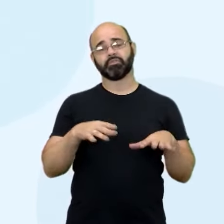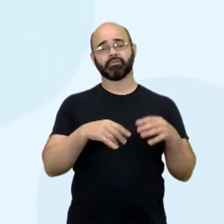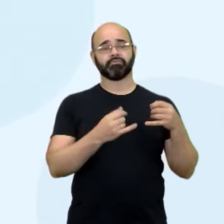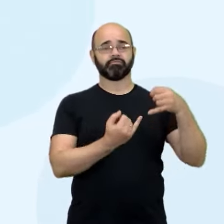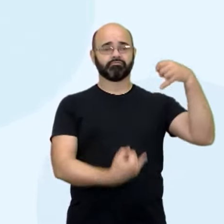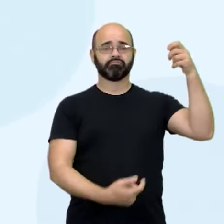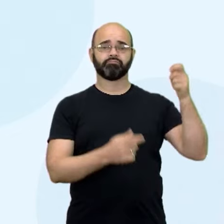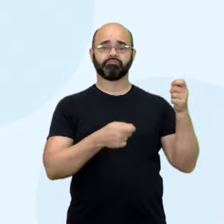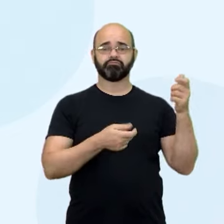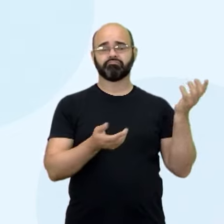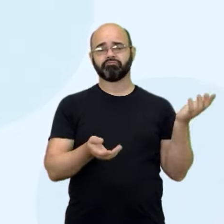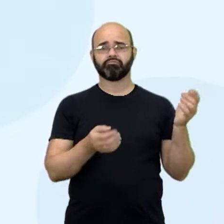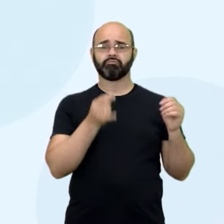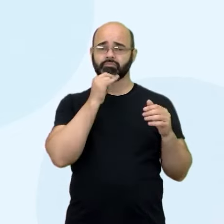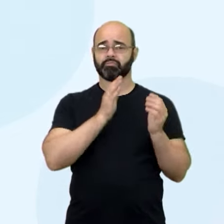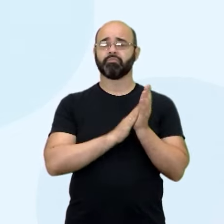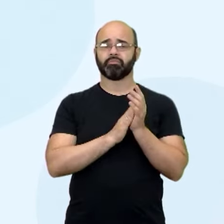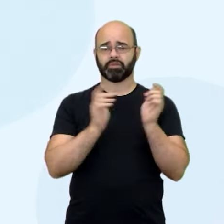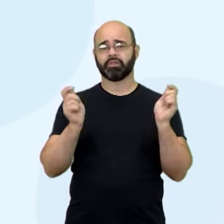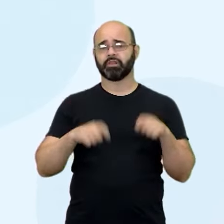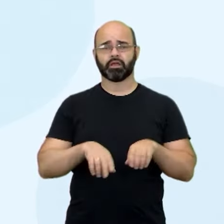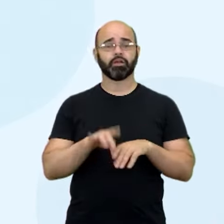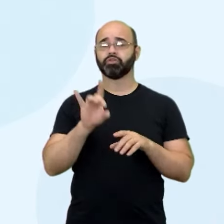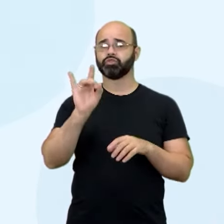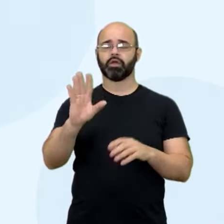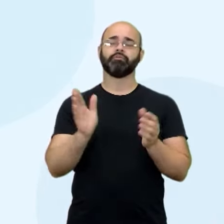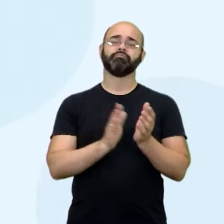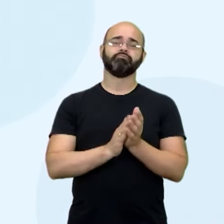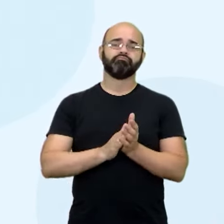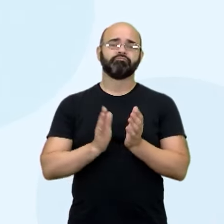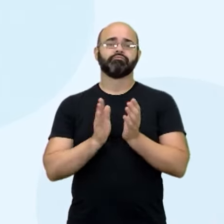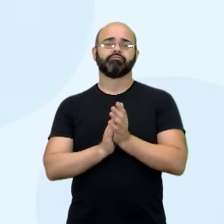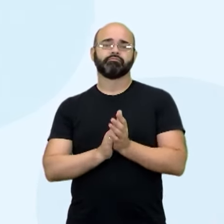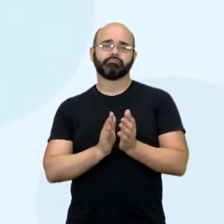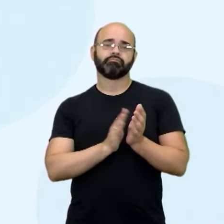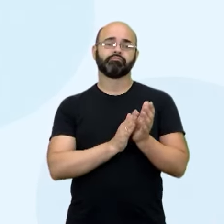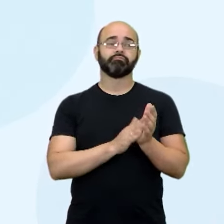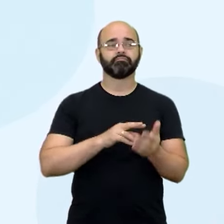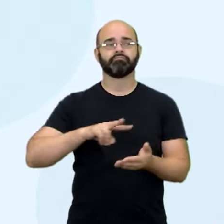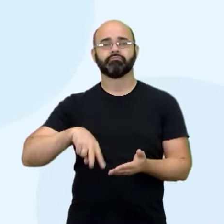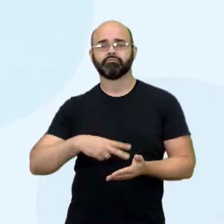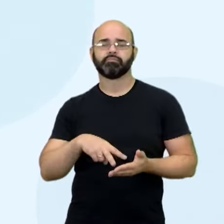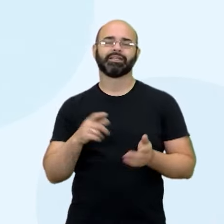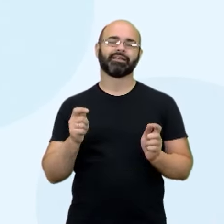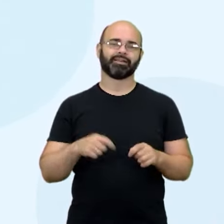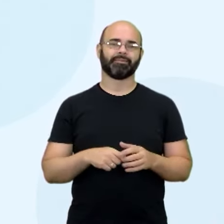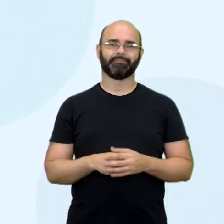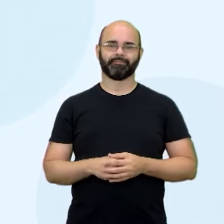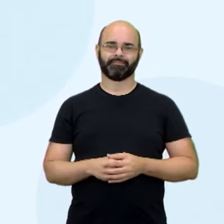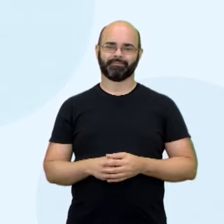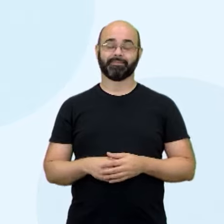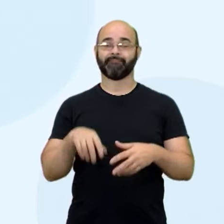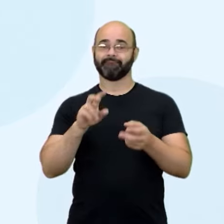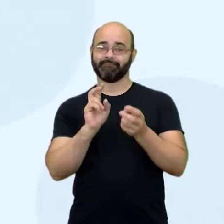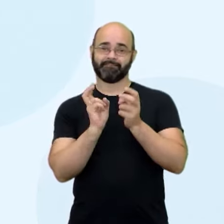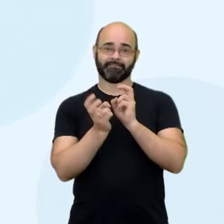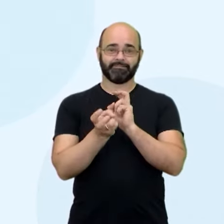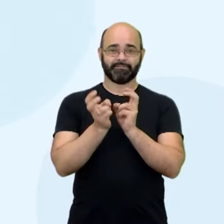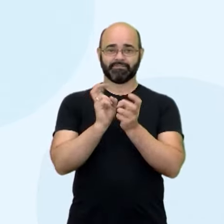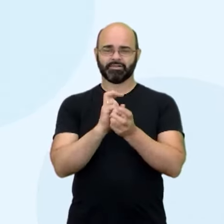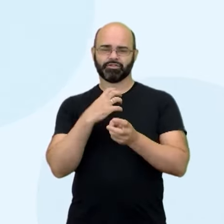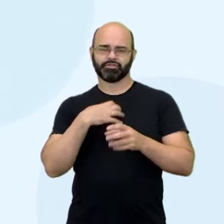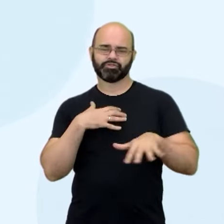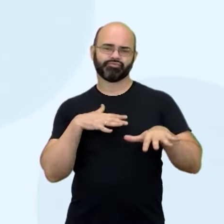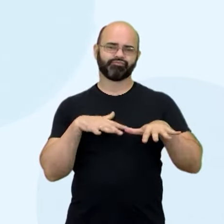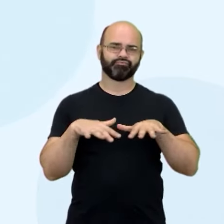eles seguem o ritmo das palmas, tudo bem? Então a capoeira muitas vezes se desenvolve em um ritmo dinâmico,